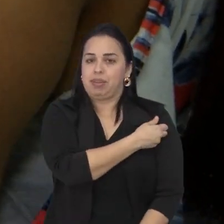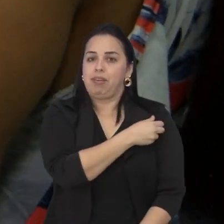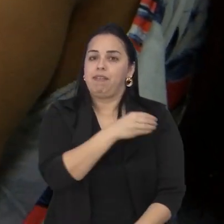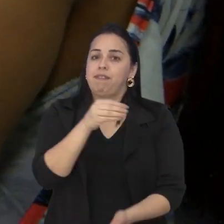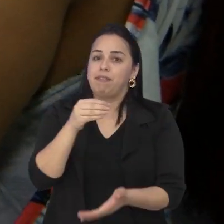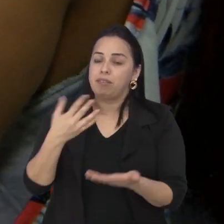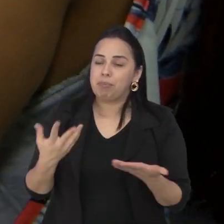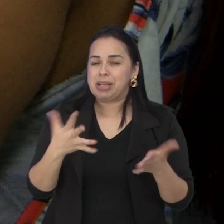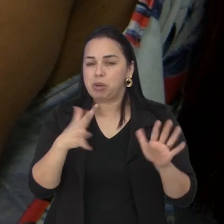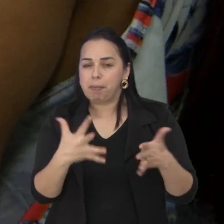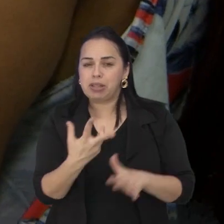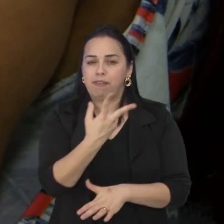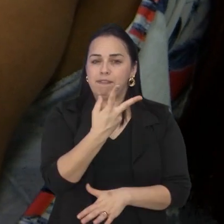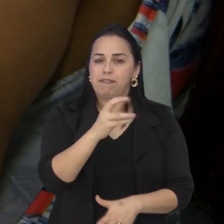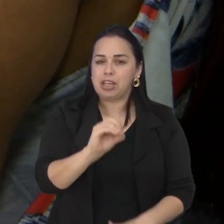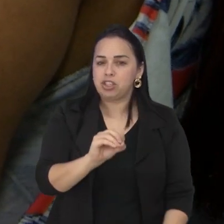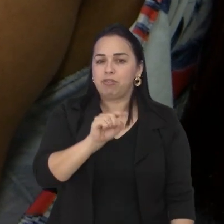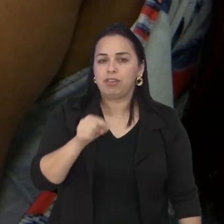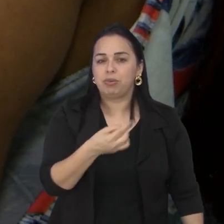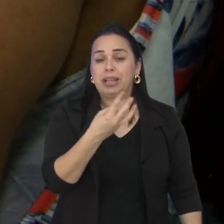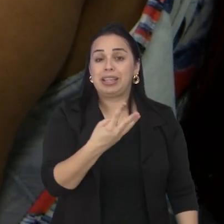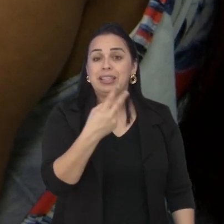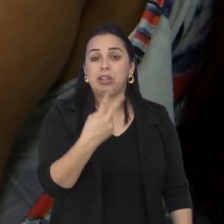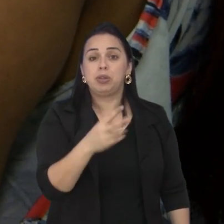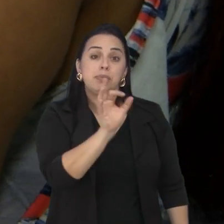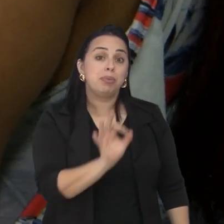foram vacinadas na cidade, cerca de